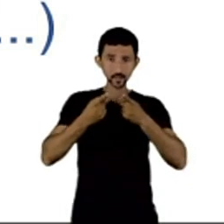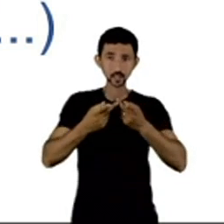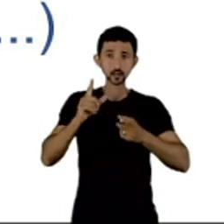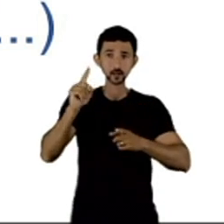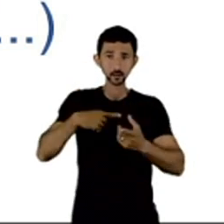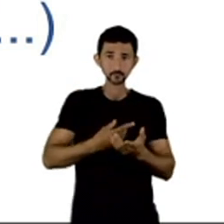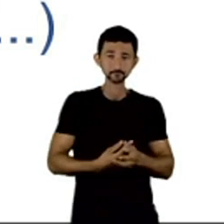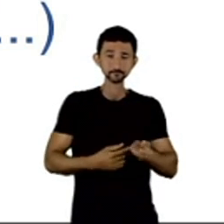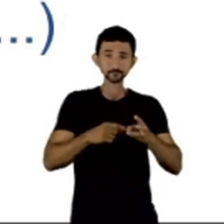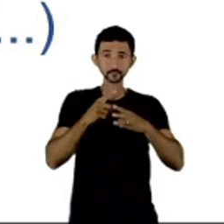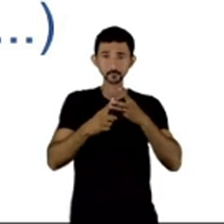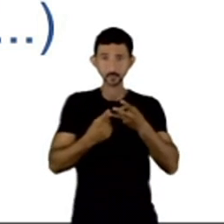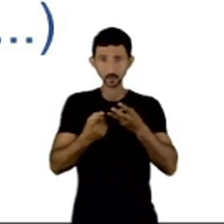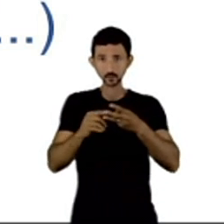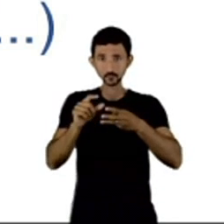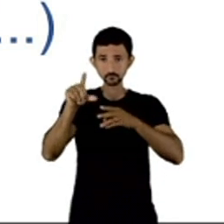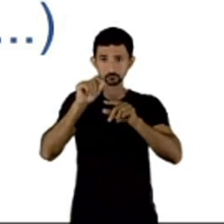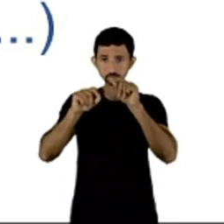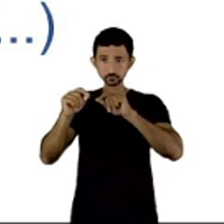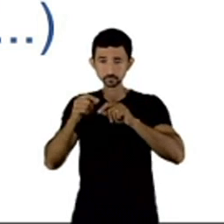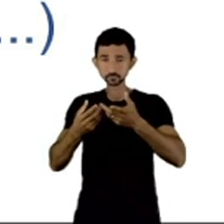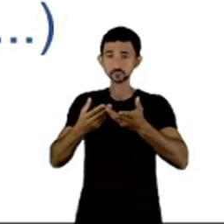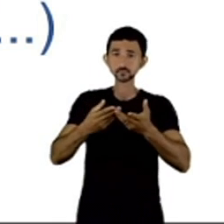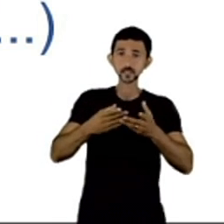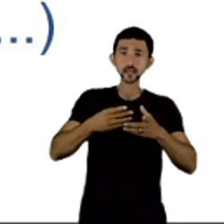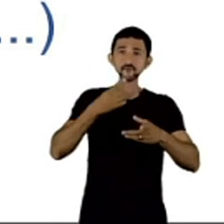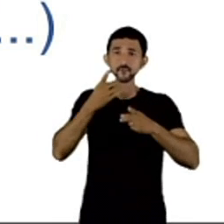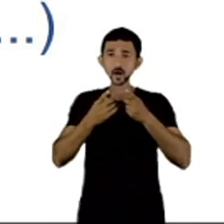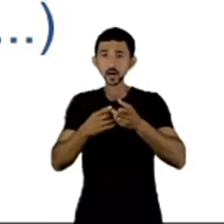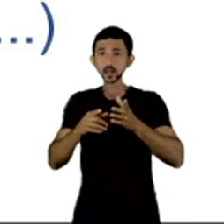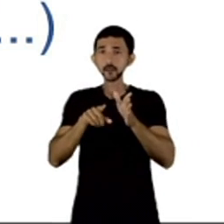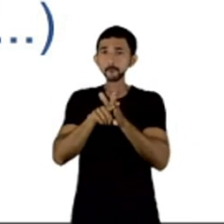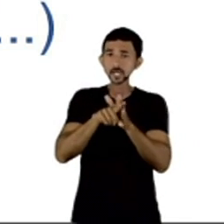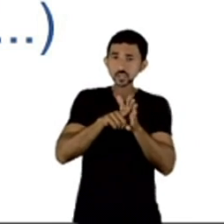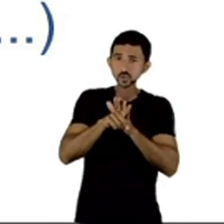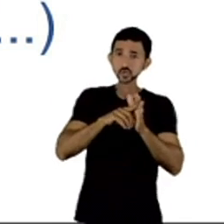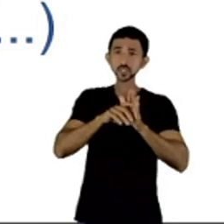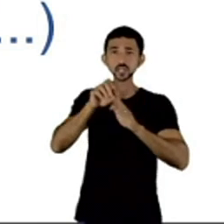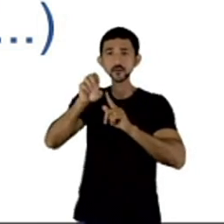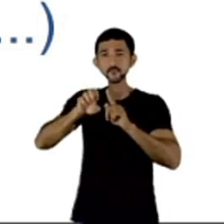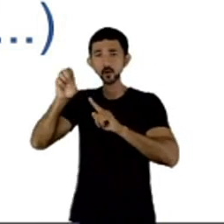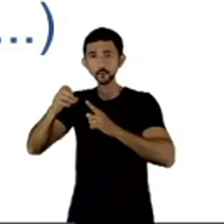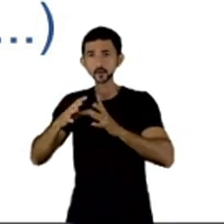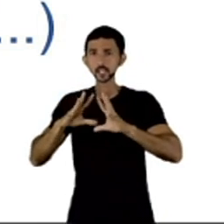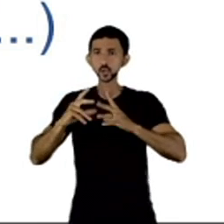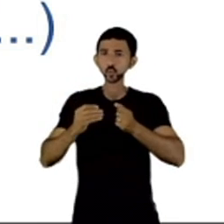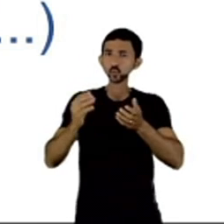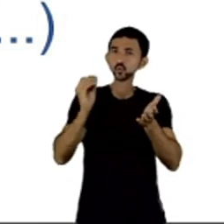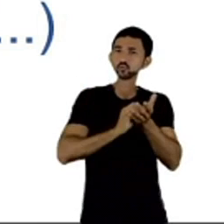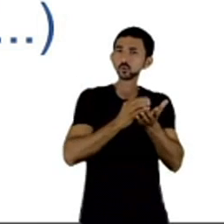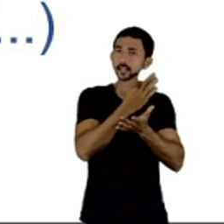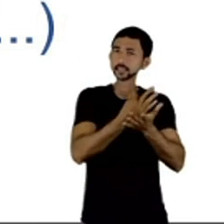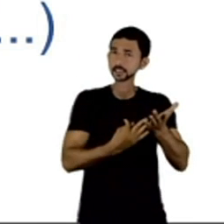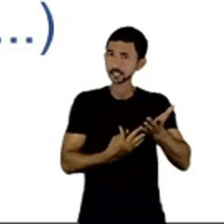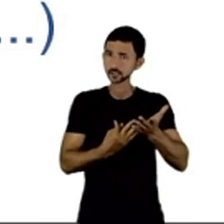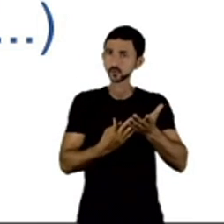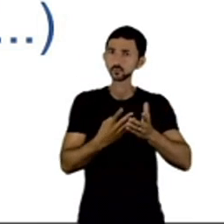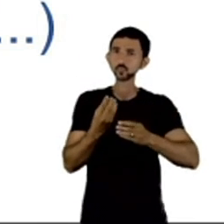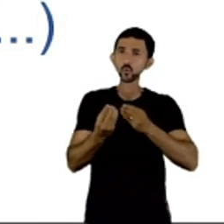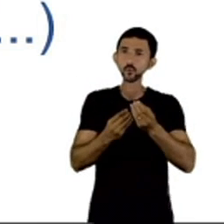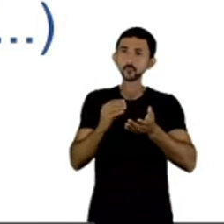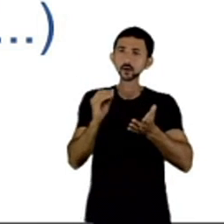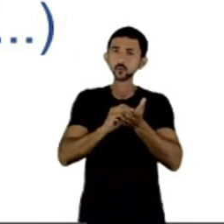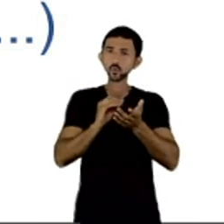se vale de trechos de entrevistas, depoimentos e dados estatísticos. Como isso vai aparecer dentro da reportagem